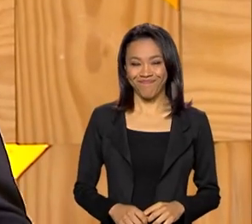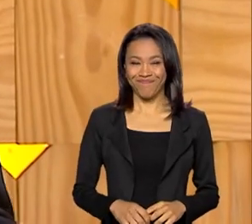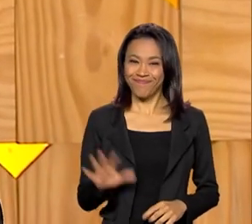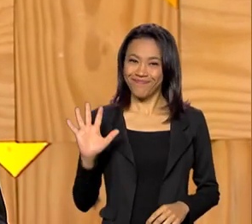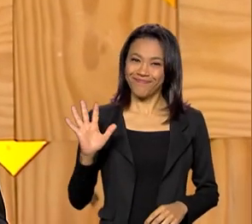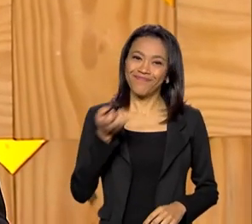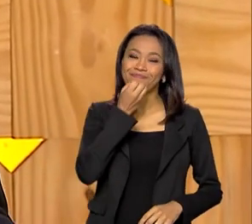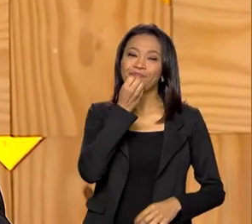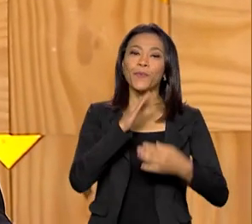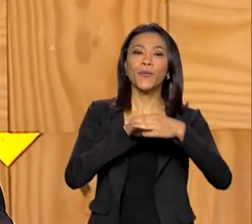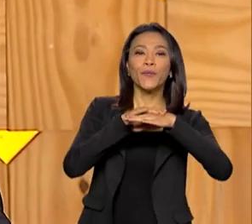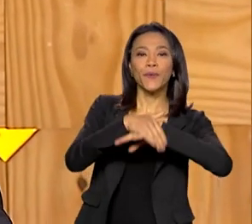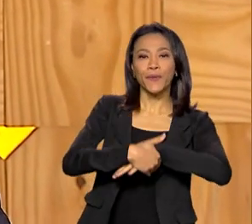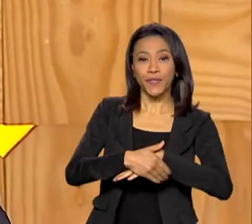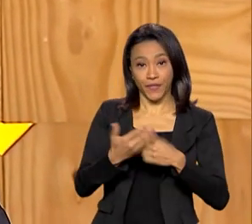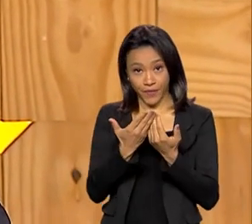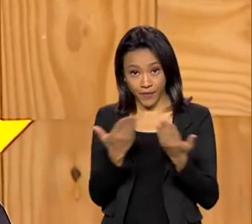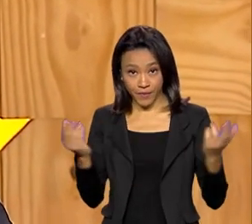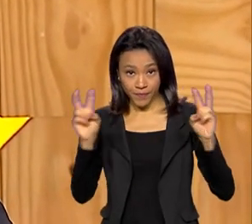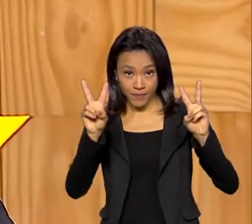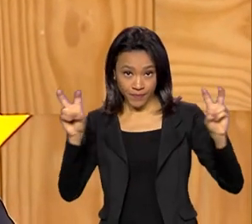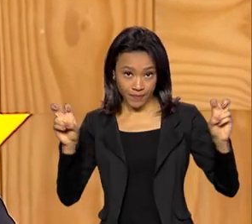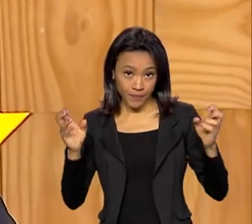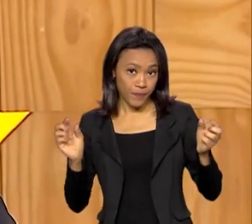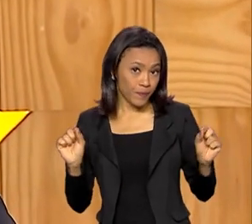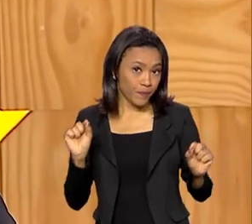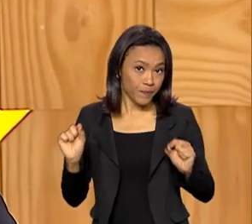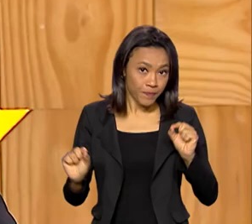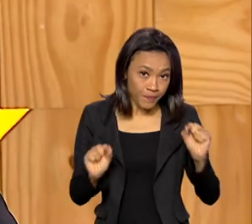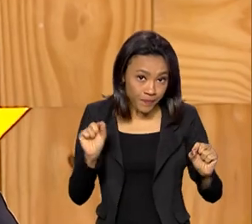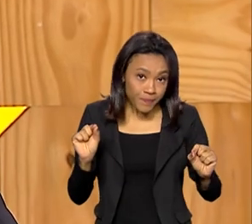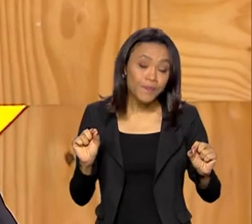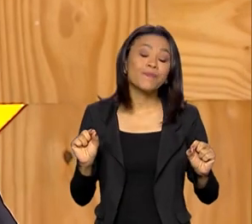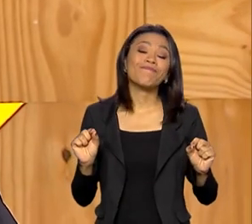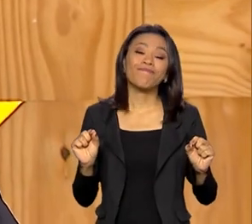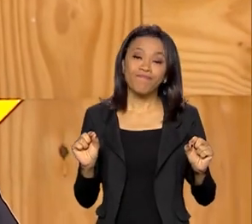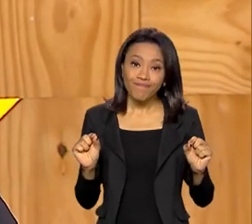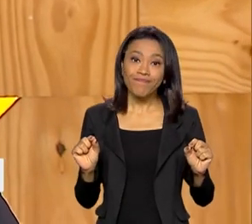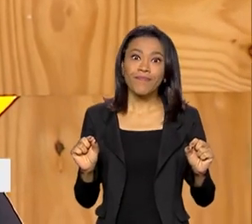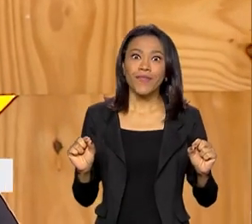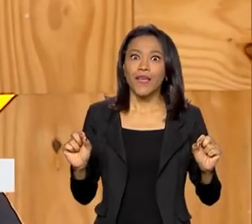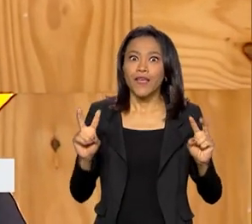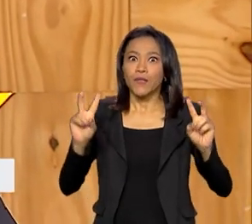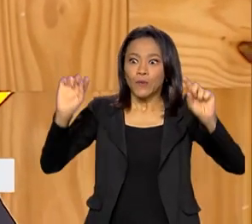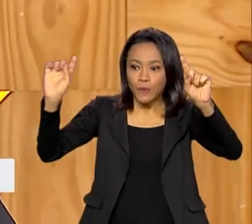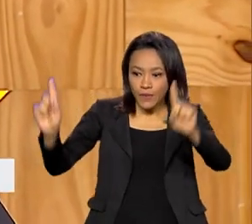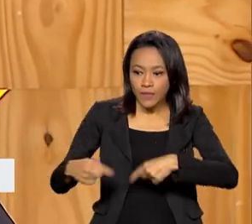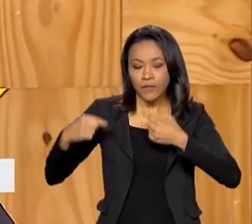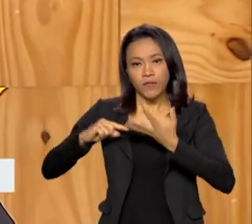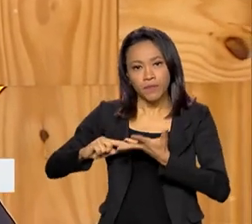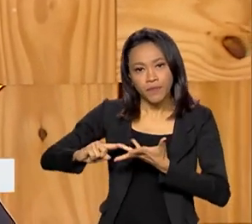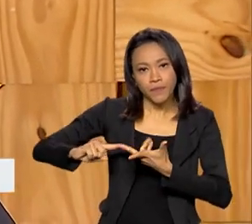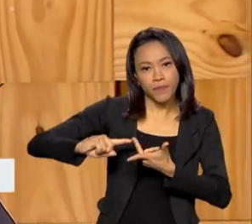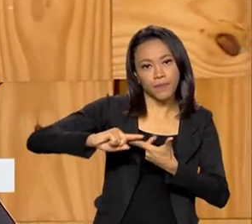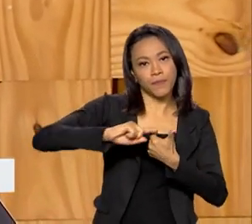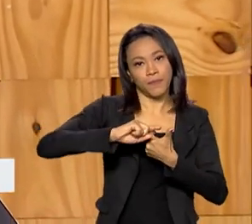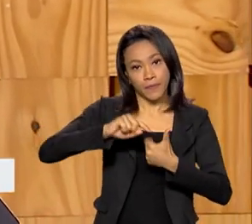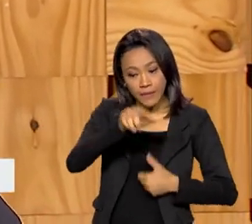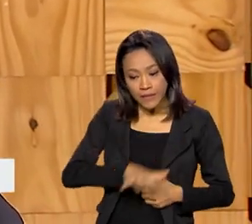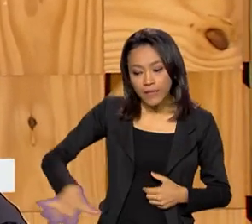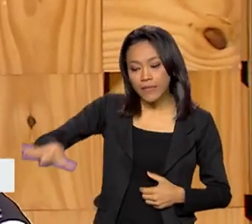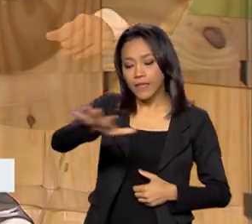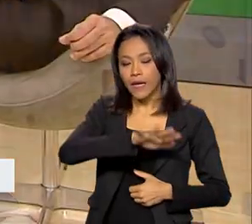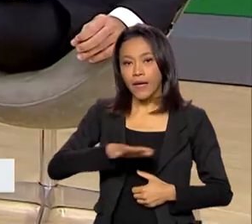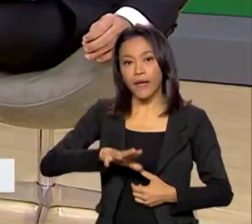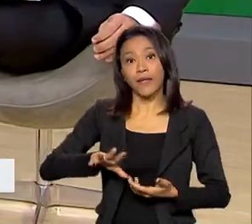Olá, boa noite. Estamos no ar com o Brasil em Pauta. O tema de hoje é os desafios do setor postal no